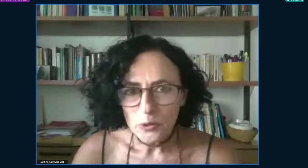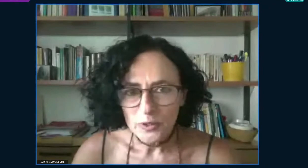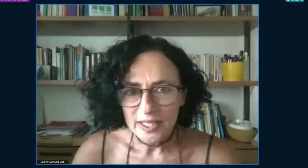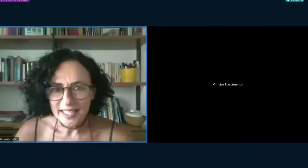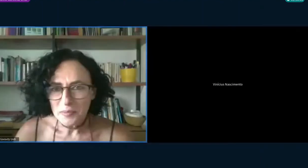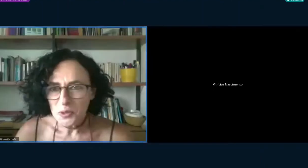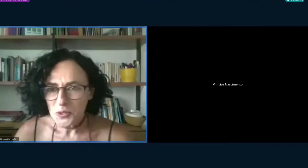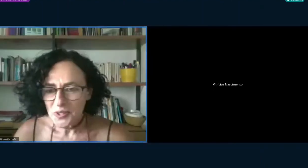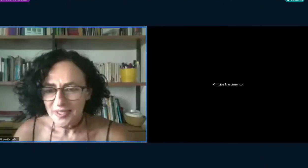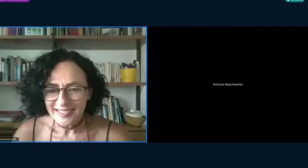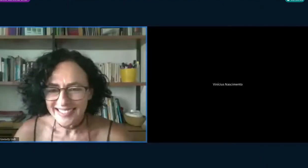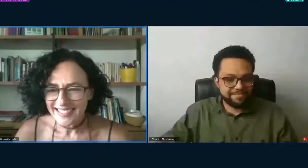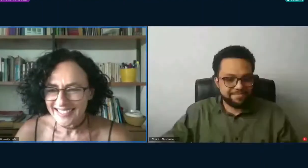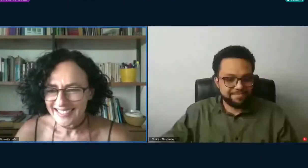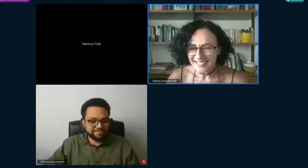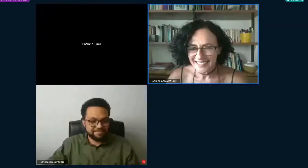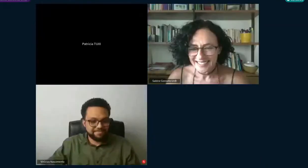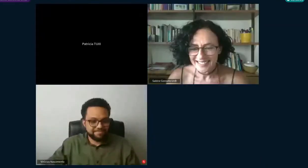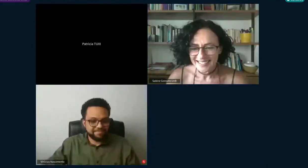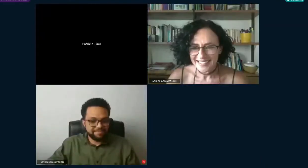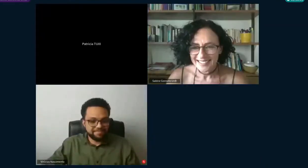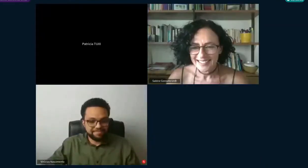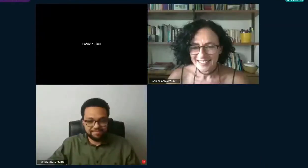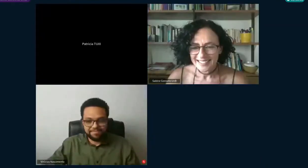Então, voltamos.